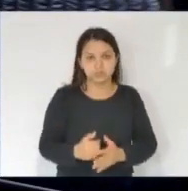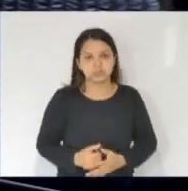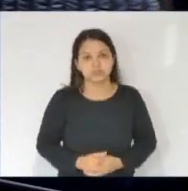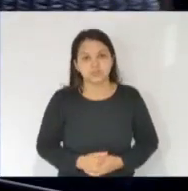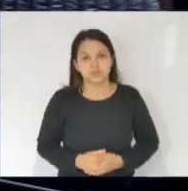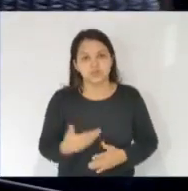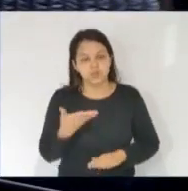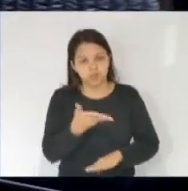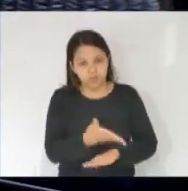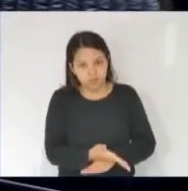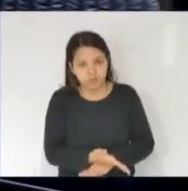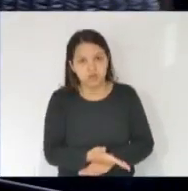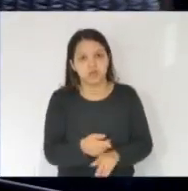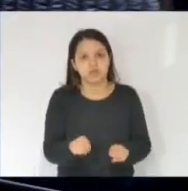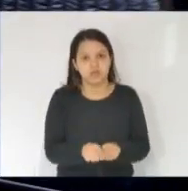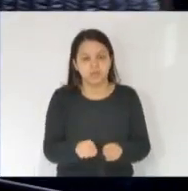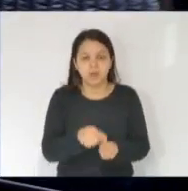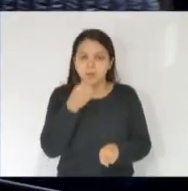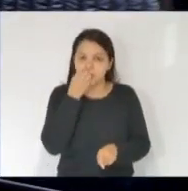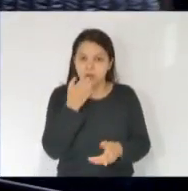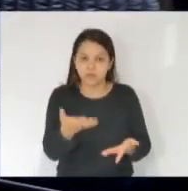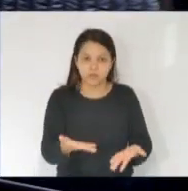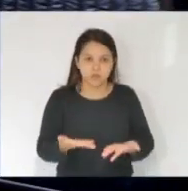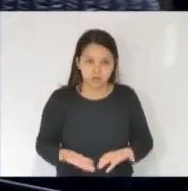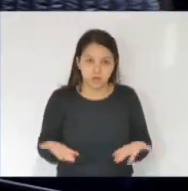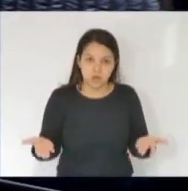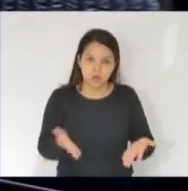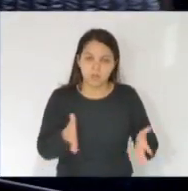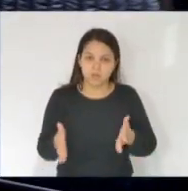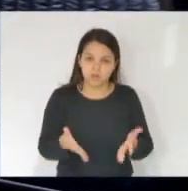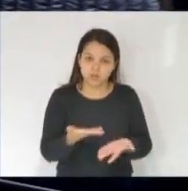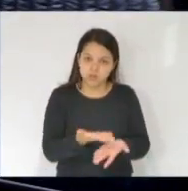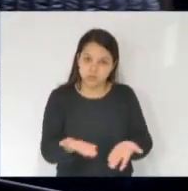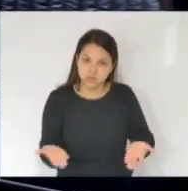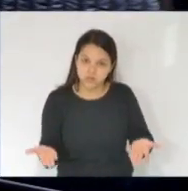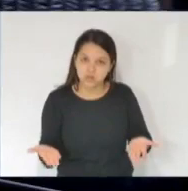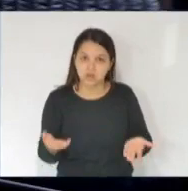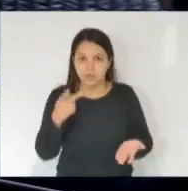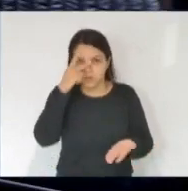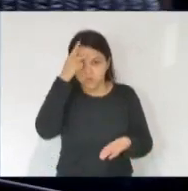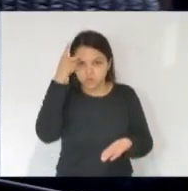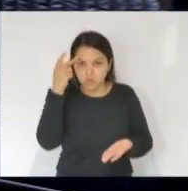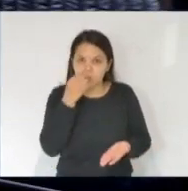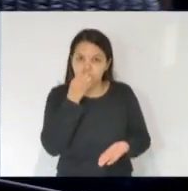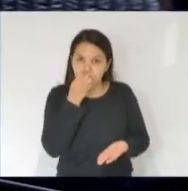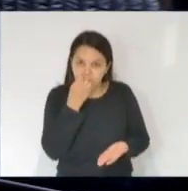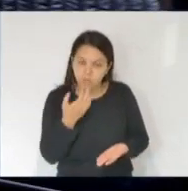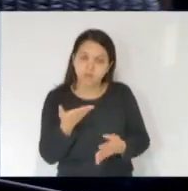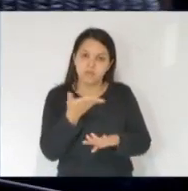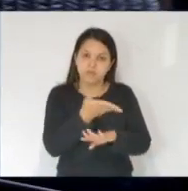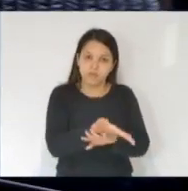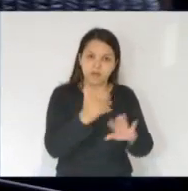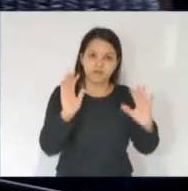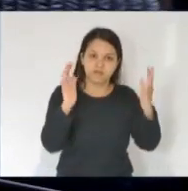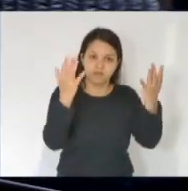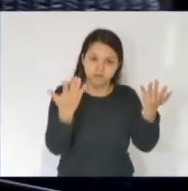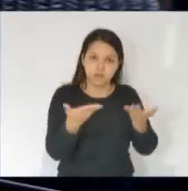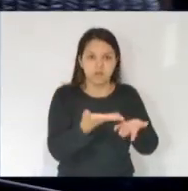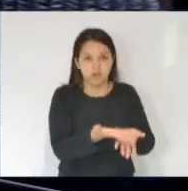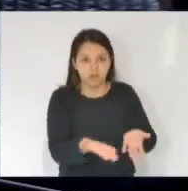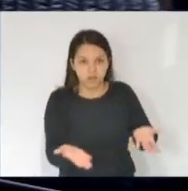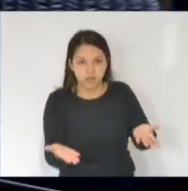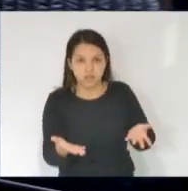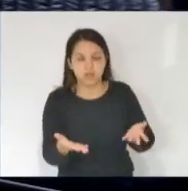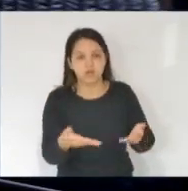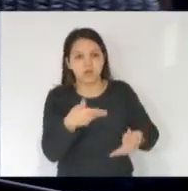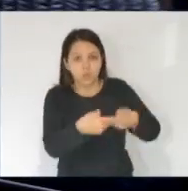boas-vindas. Que esse momento de vocês aqui leve pessoas do bem à festa, como as pessoas lá são do bem e vão